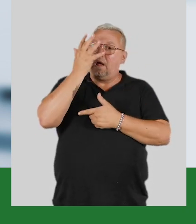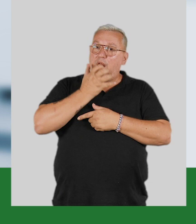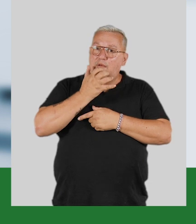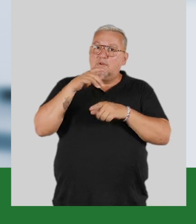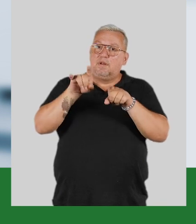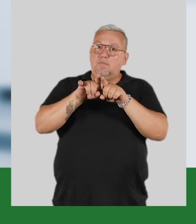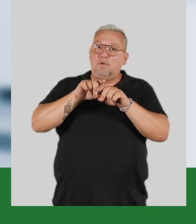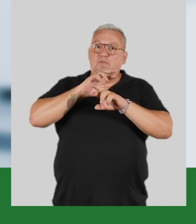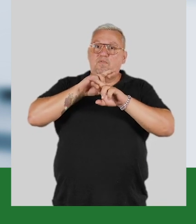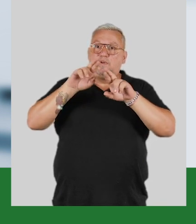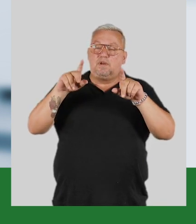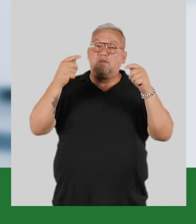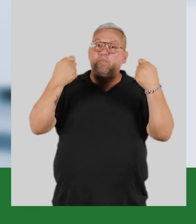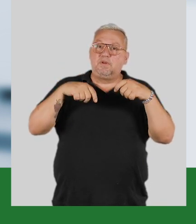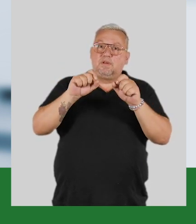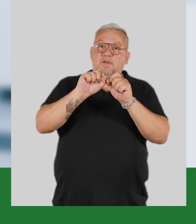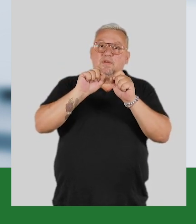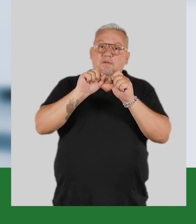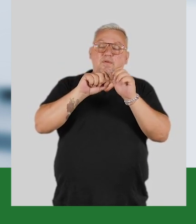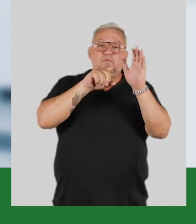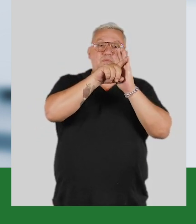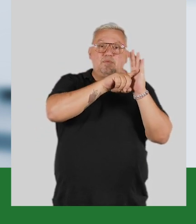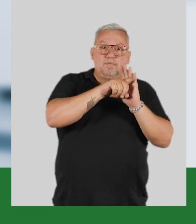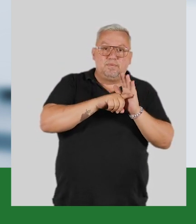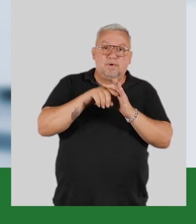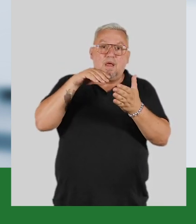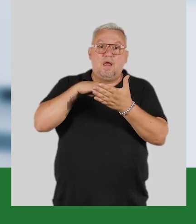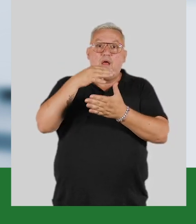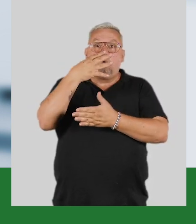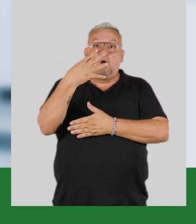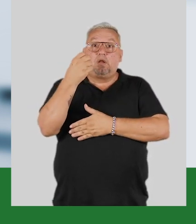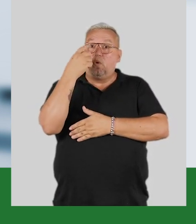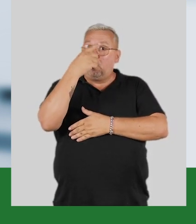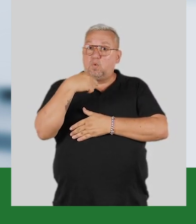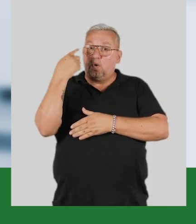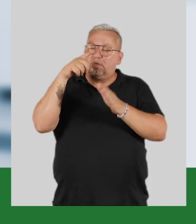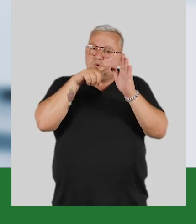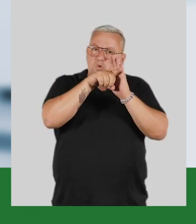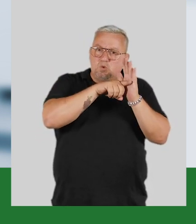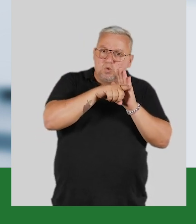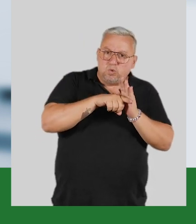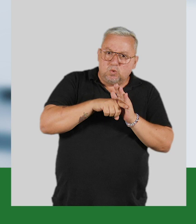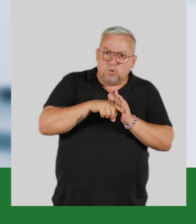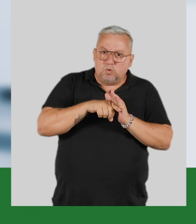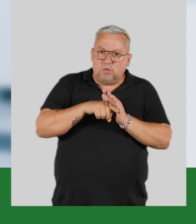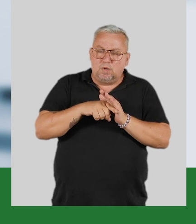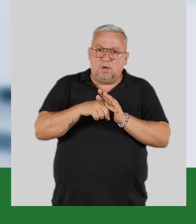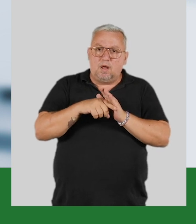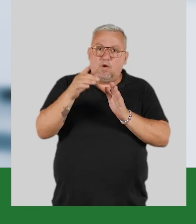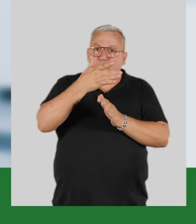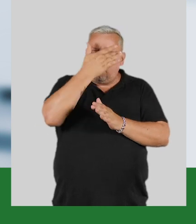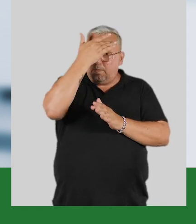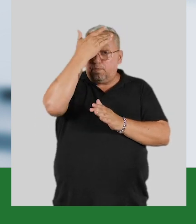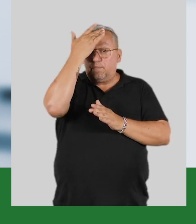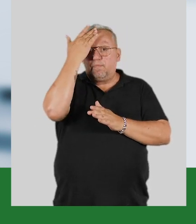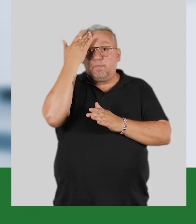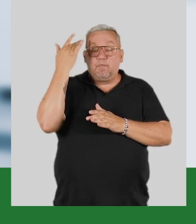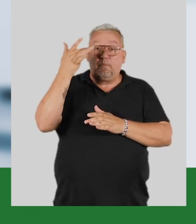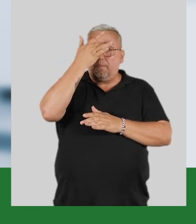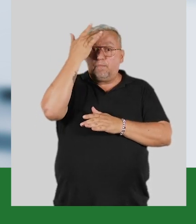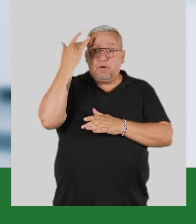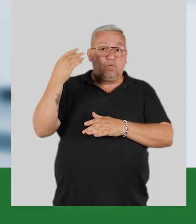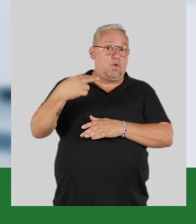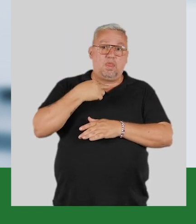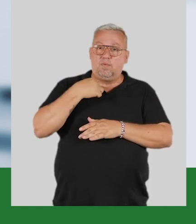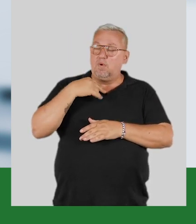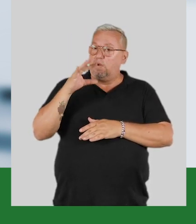e inusitados, esses precisam ser investigados em até 48 horas. Não podemos demorar na